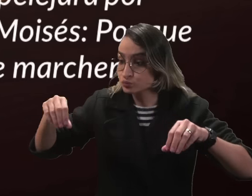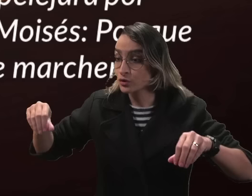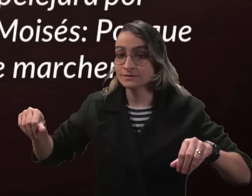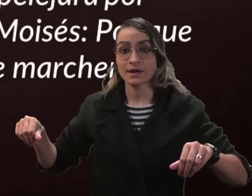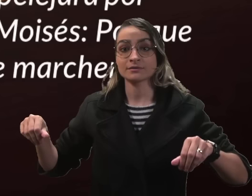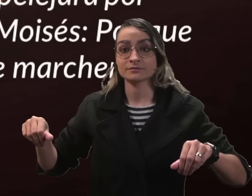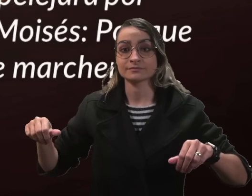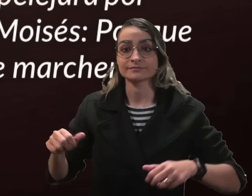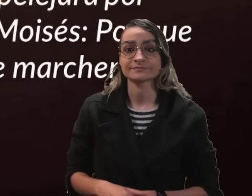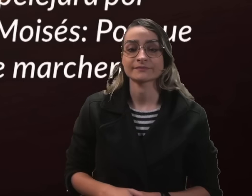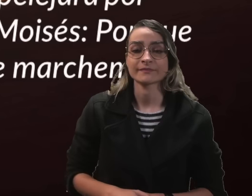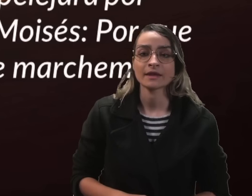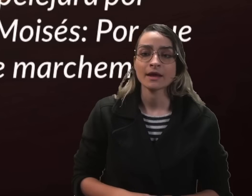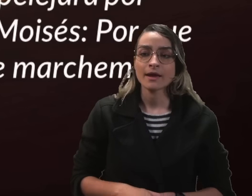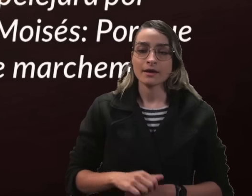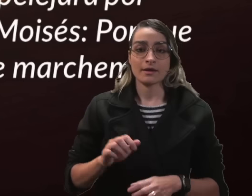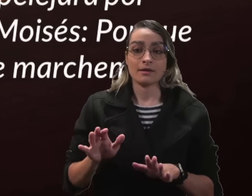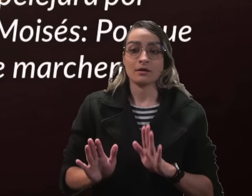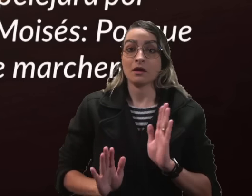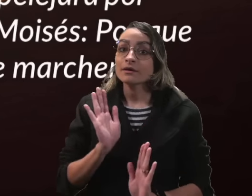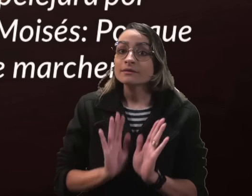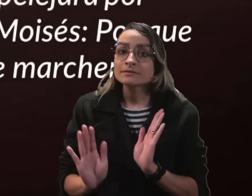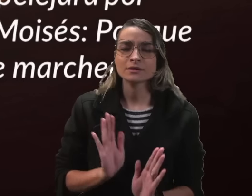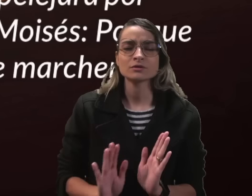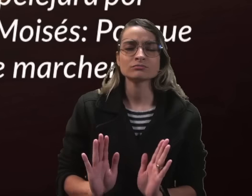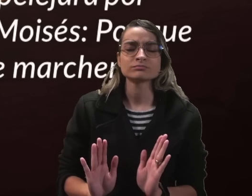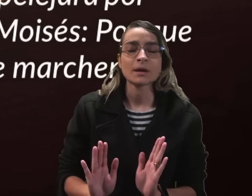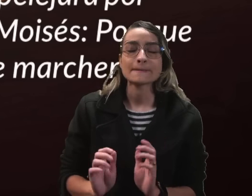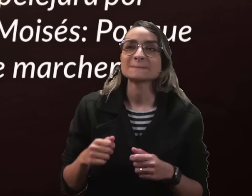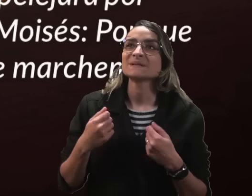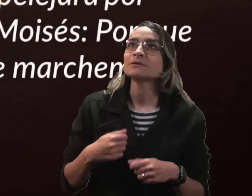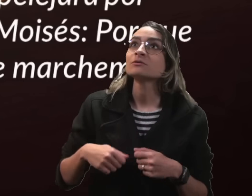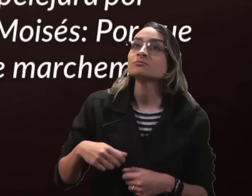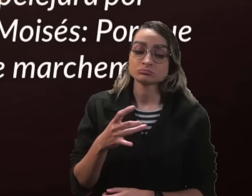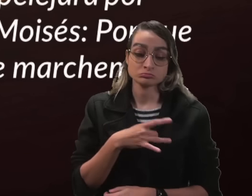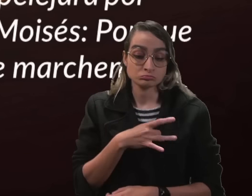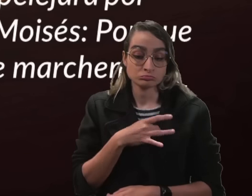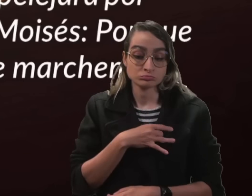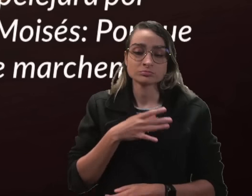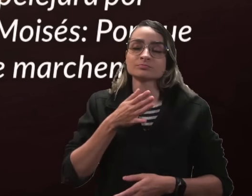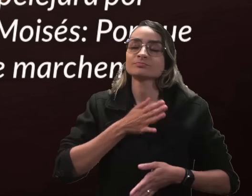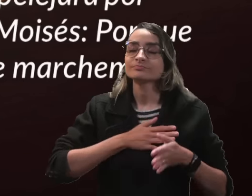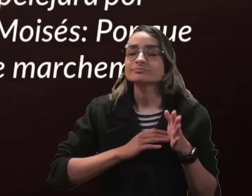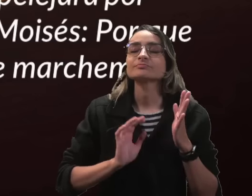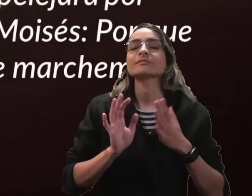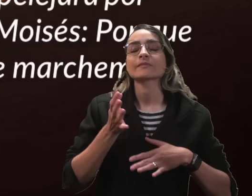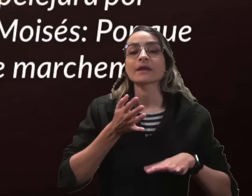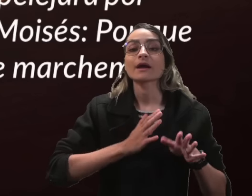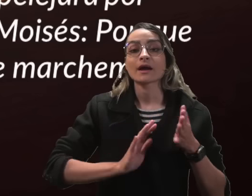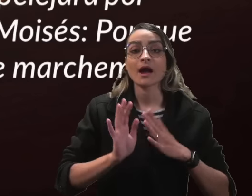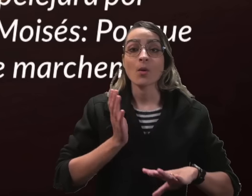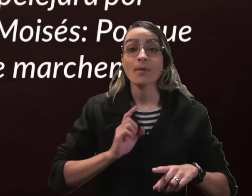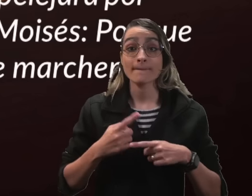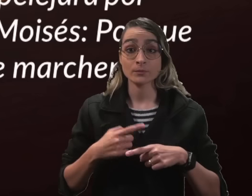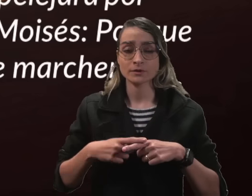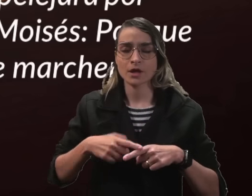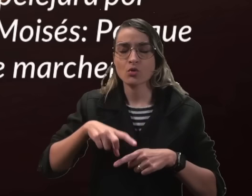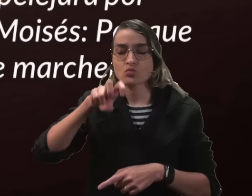e vede o livramento do Senhor que hoje vos fará porque os egípcios que vedes hoje